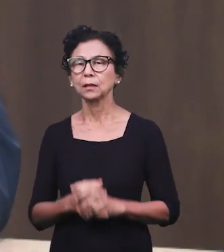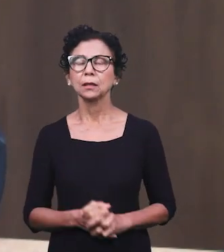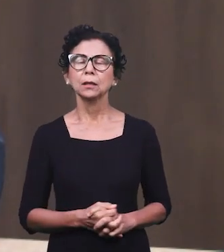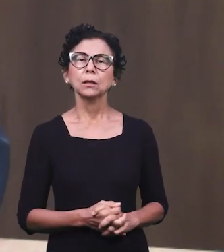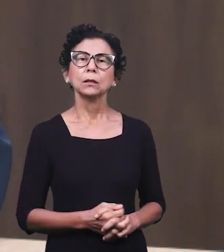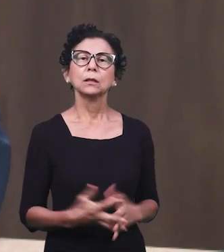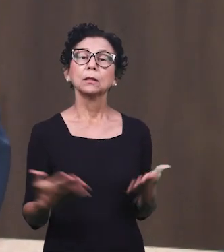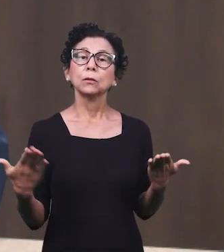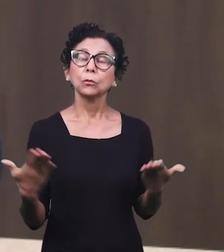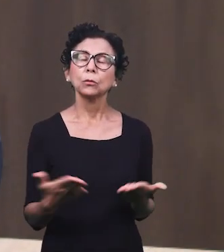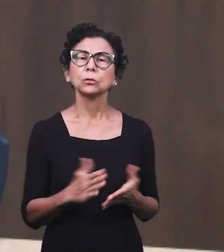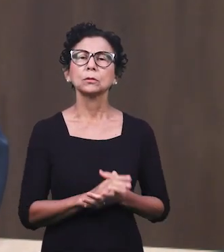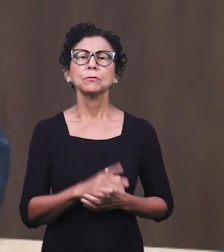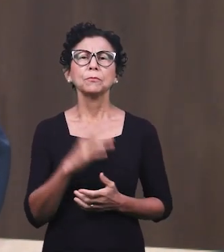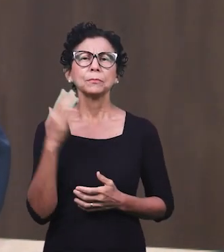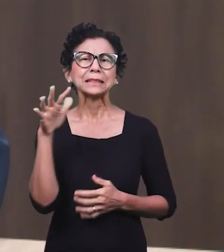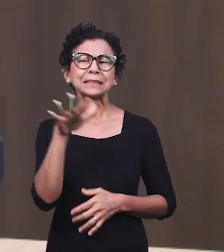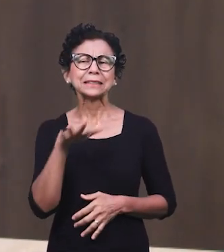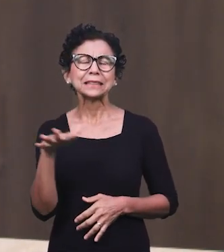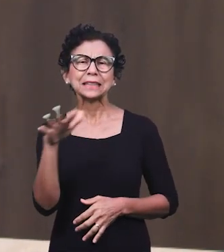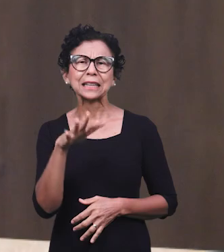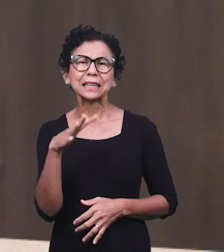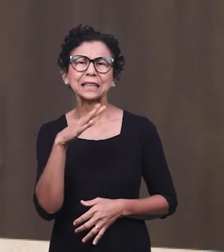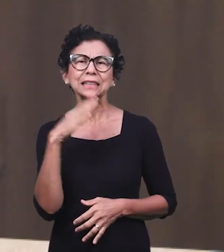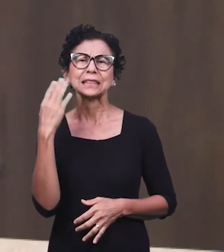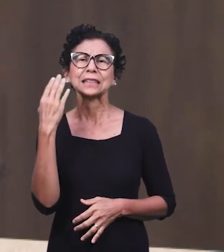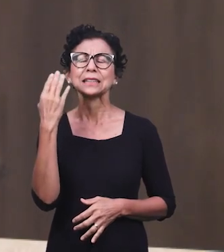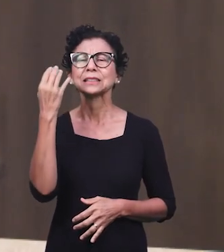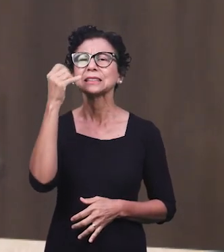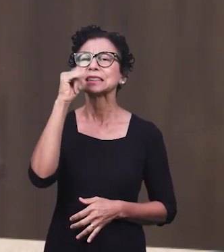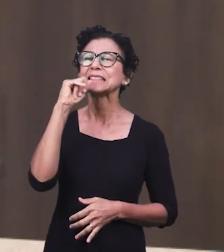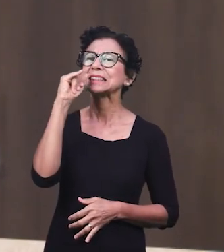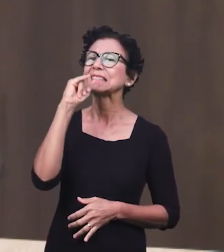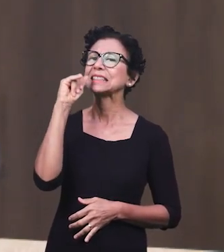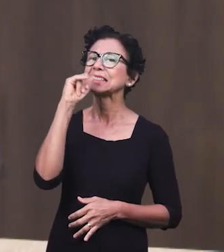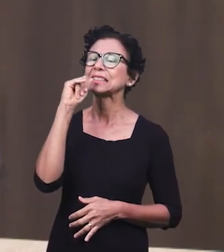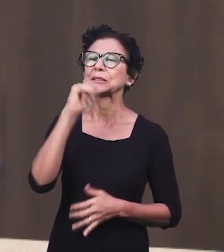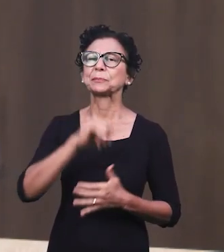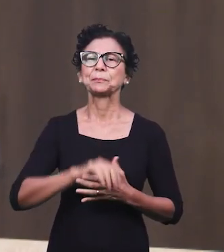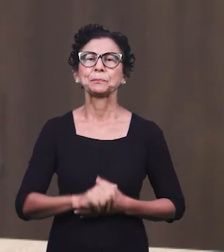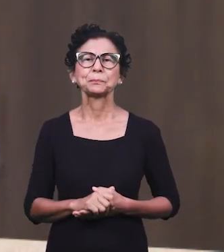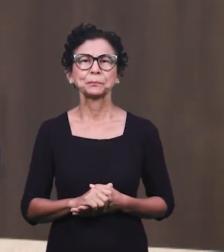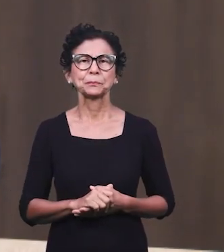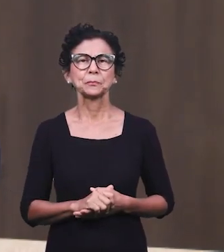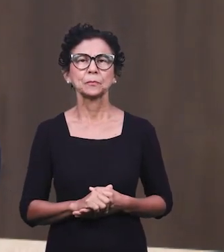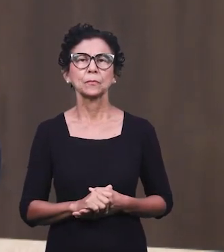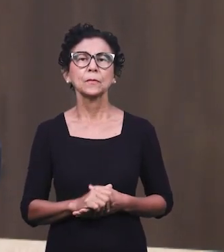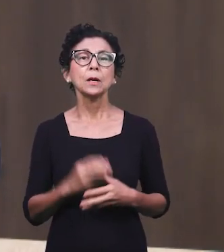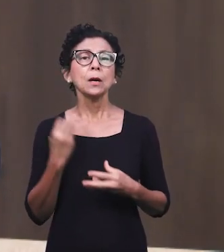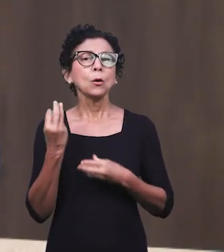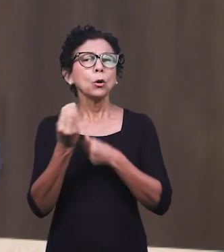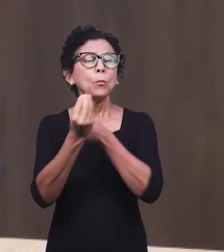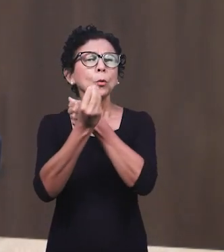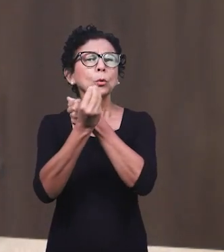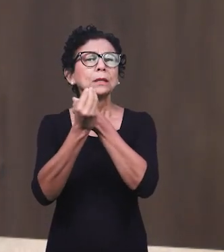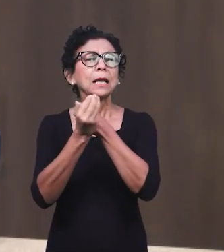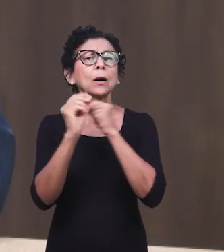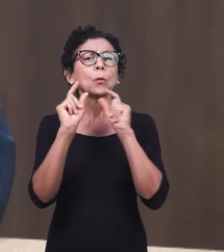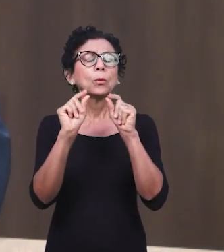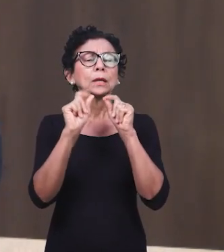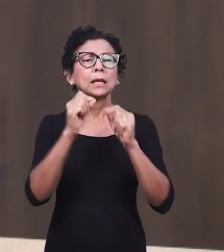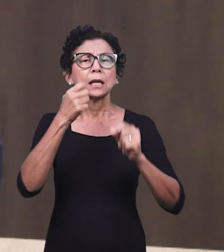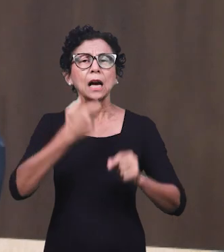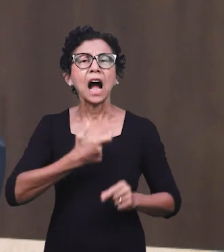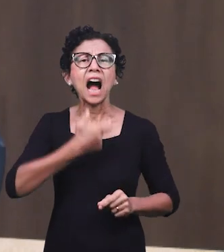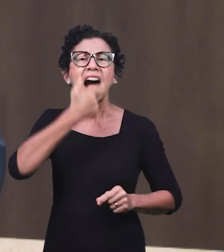falando com essa parte da odontologia. E o tópico que vamos estar tratando é sobre os cuidados com a